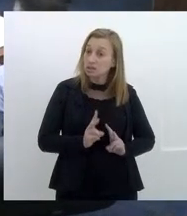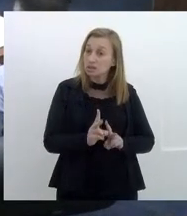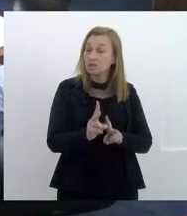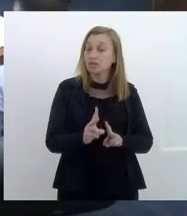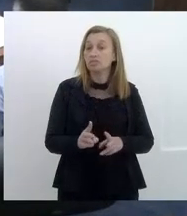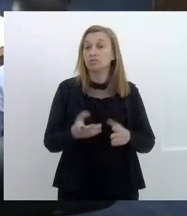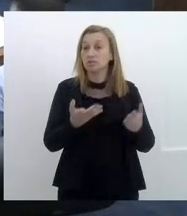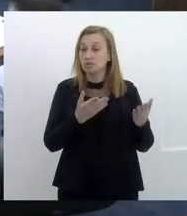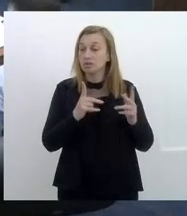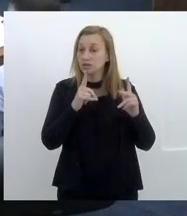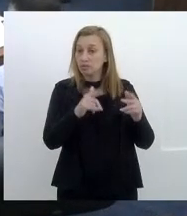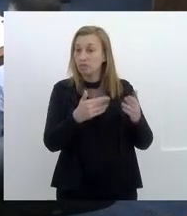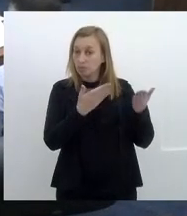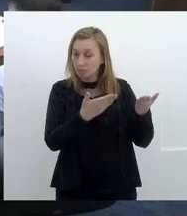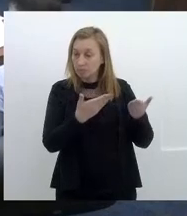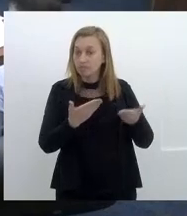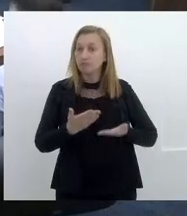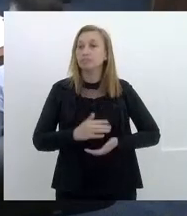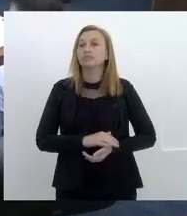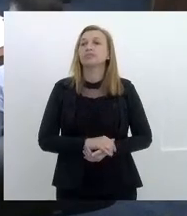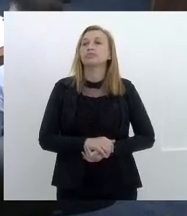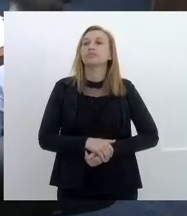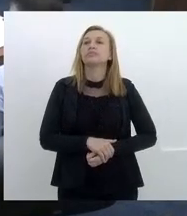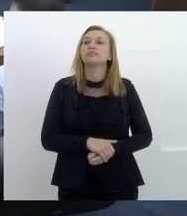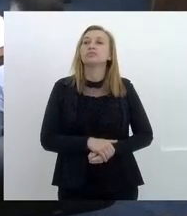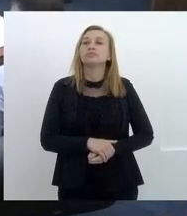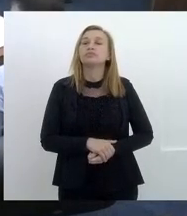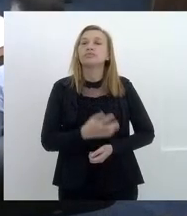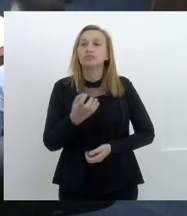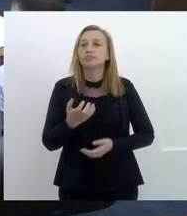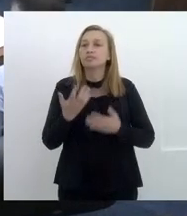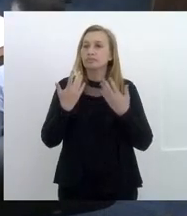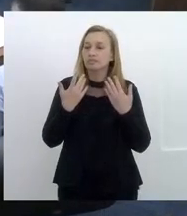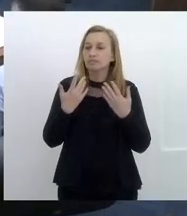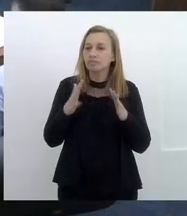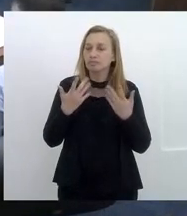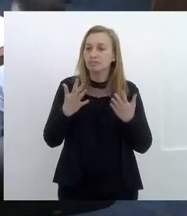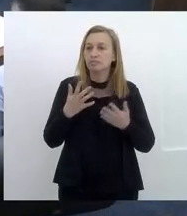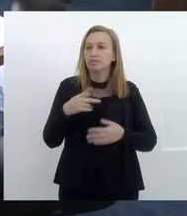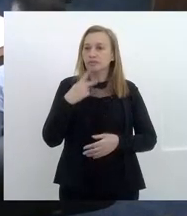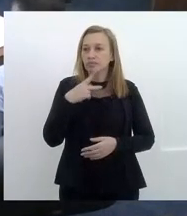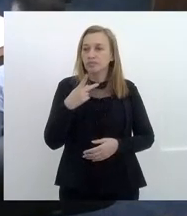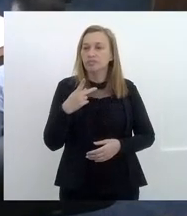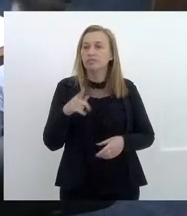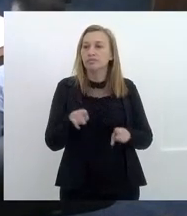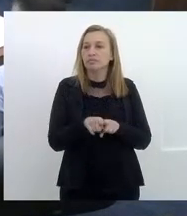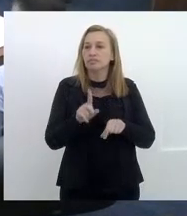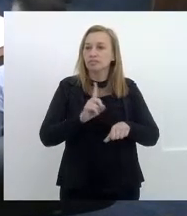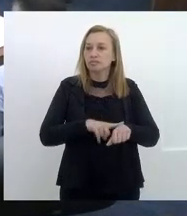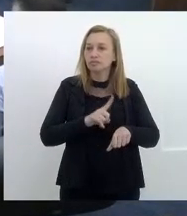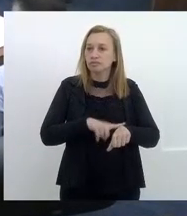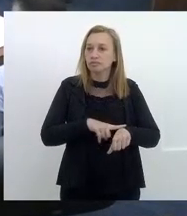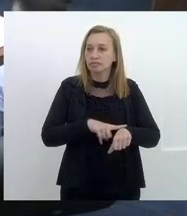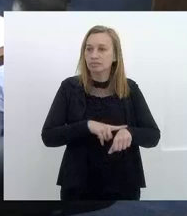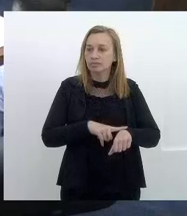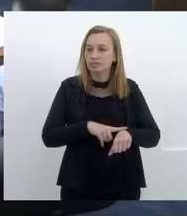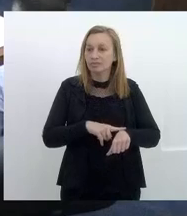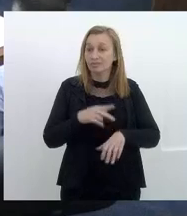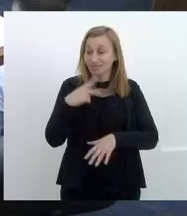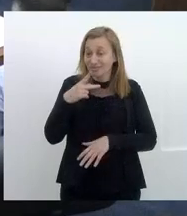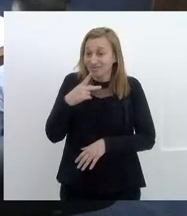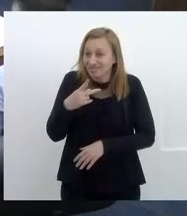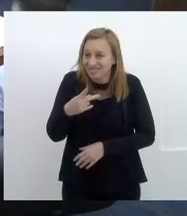esse exemplo por favor Ah tá também quero complementar fala presente aproveitar Para incorporar o tempo restante na